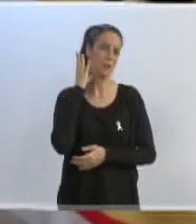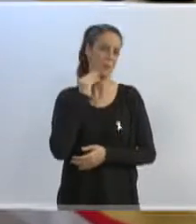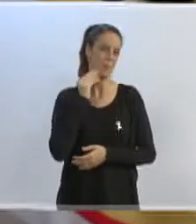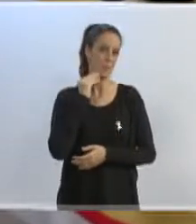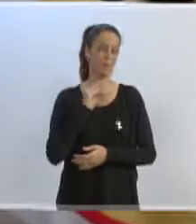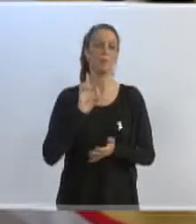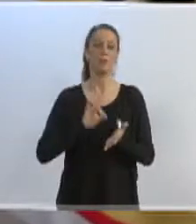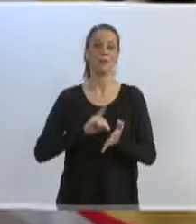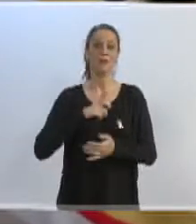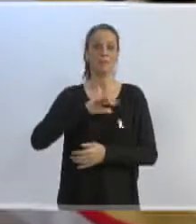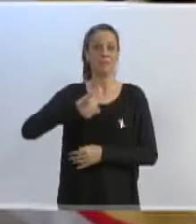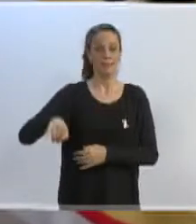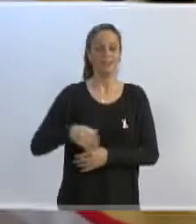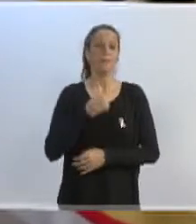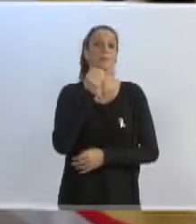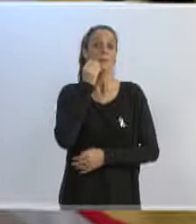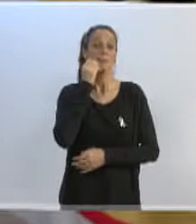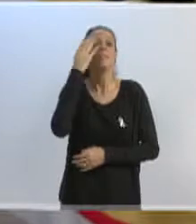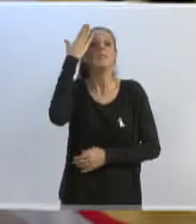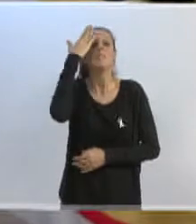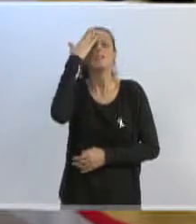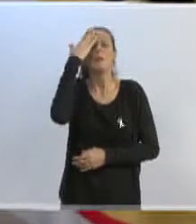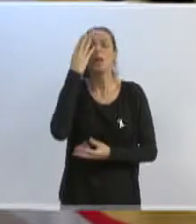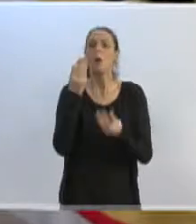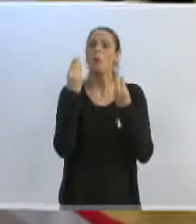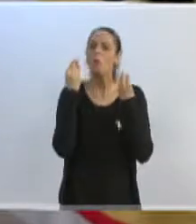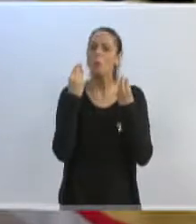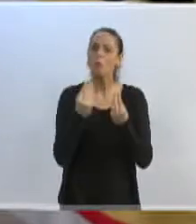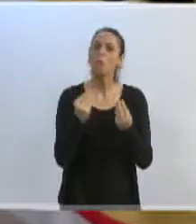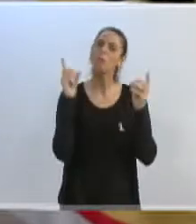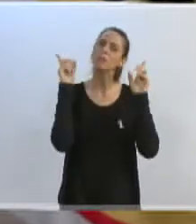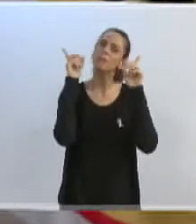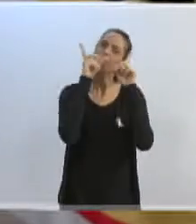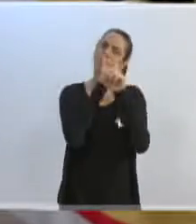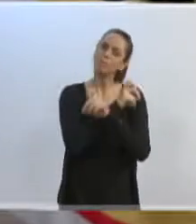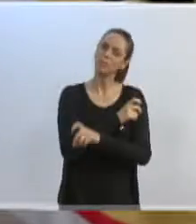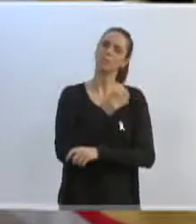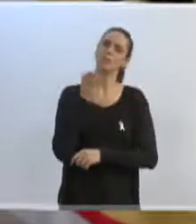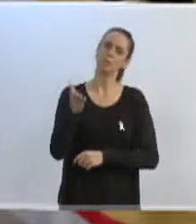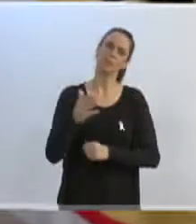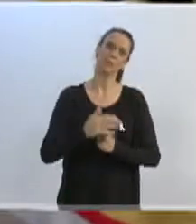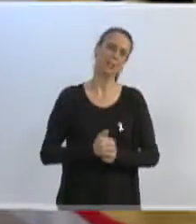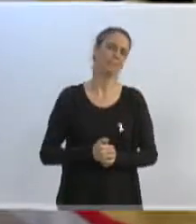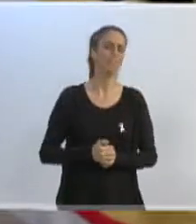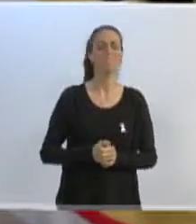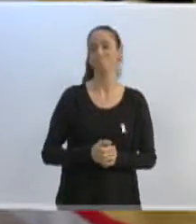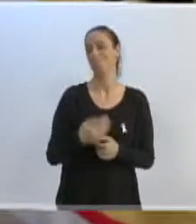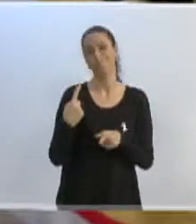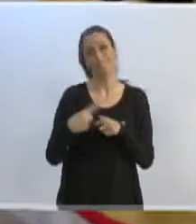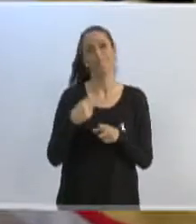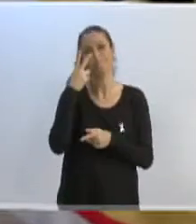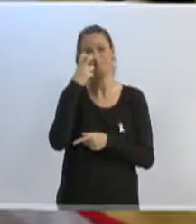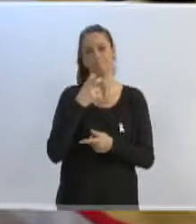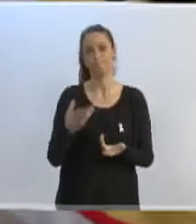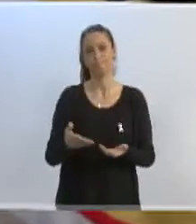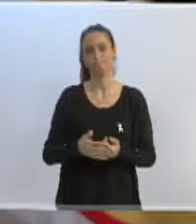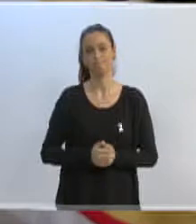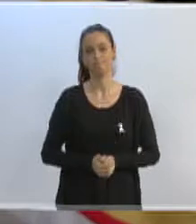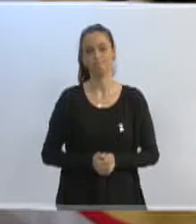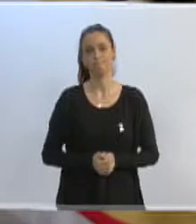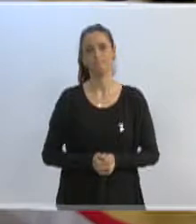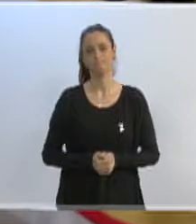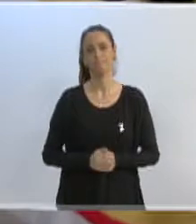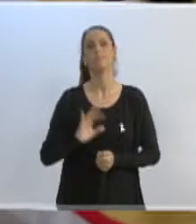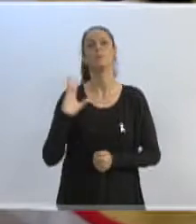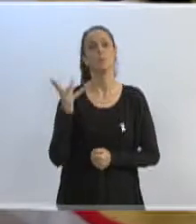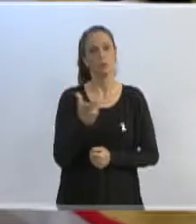tivemos a oportunidade de saber a dificuldade que vocês passam por não poder enxergar. E todos